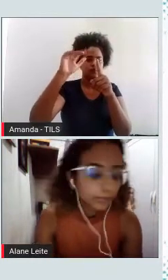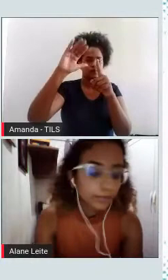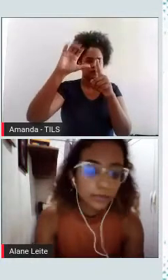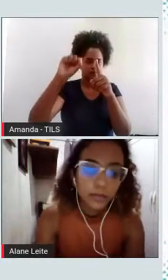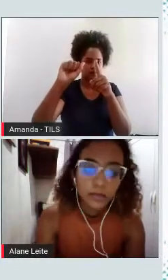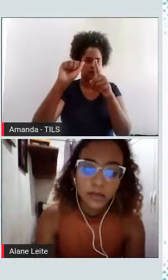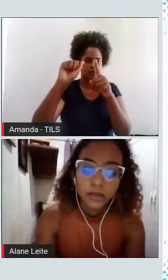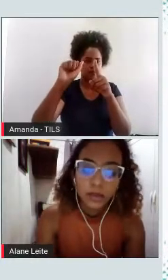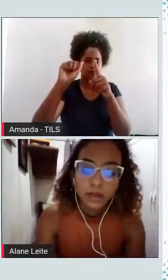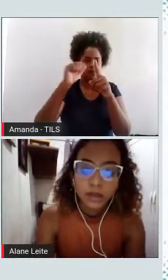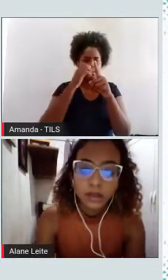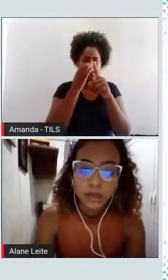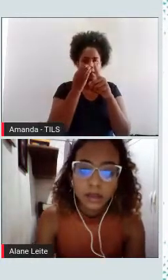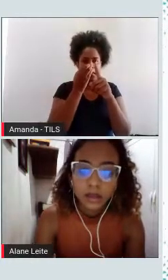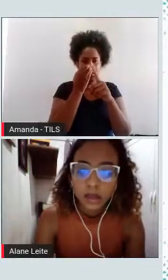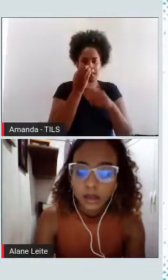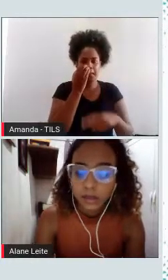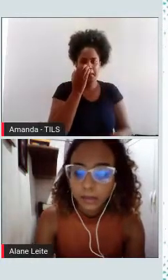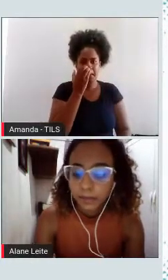ok?